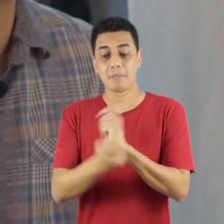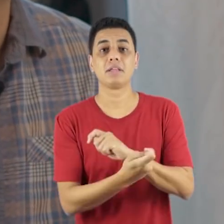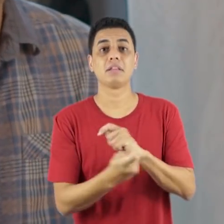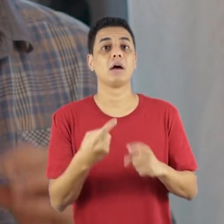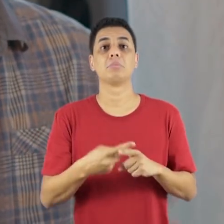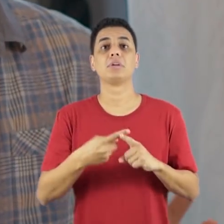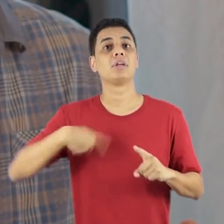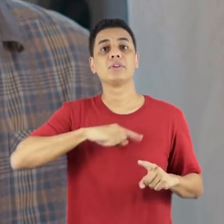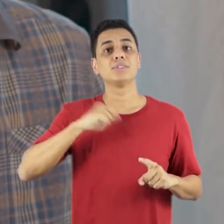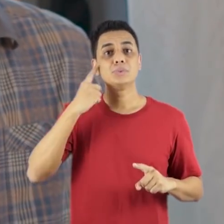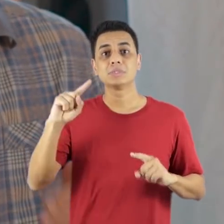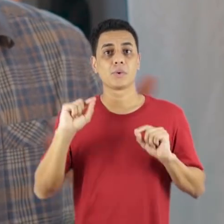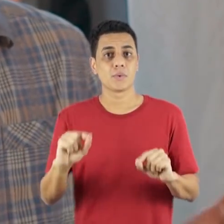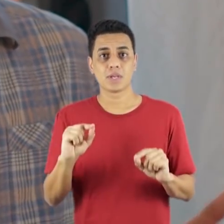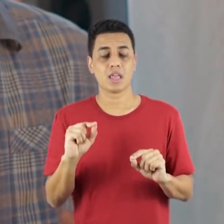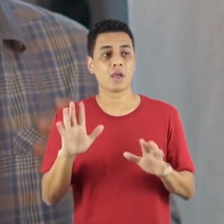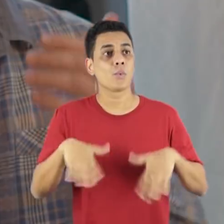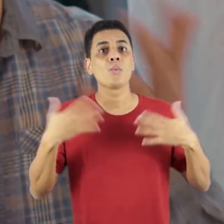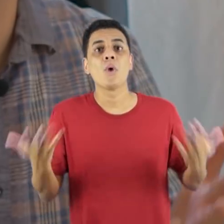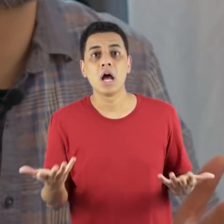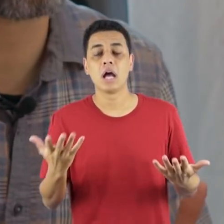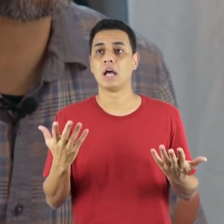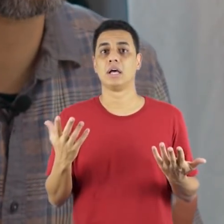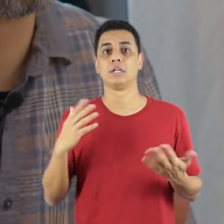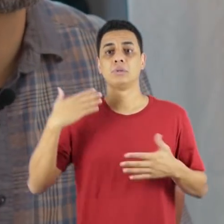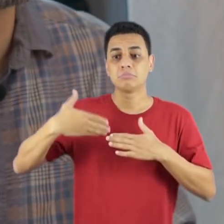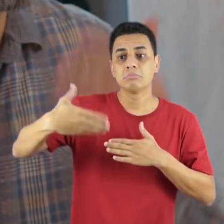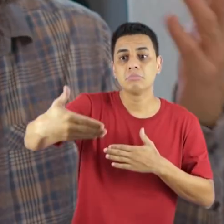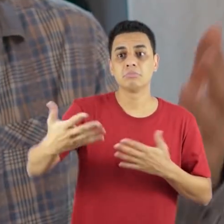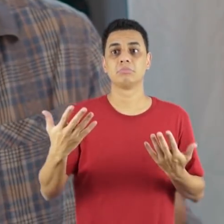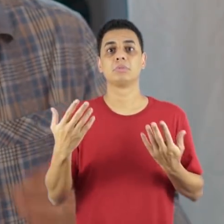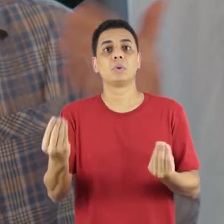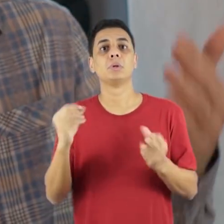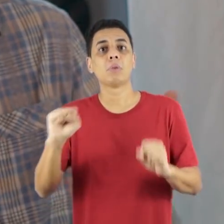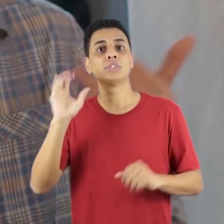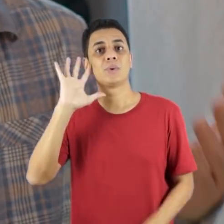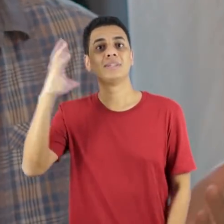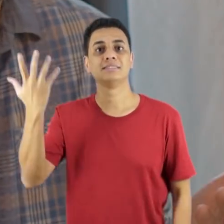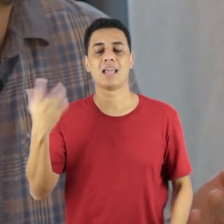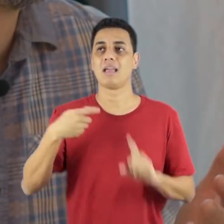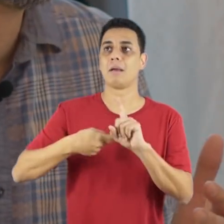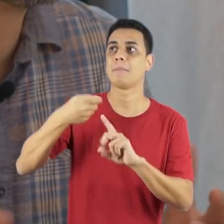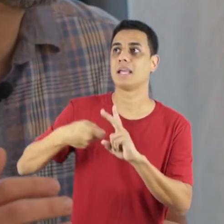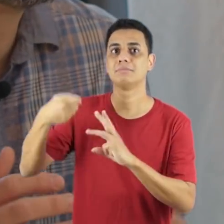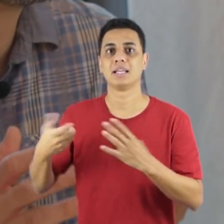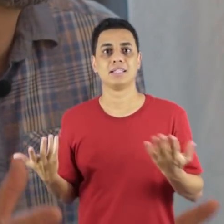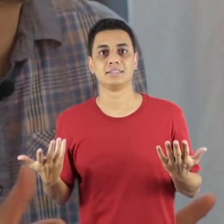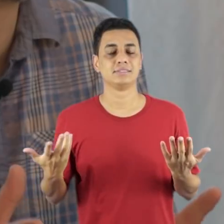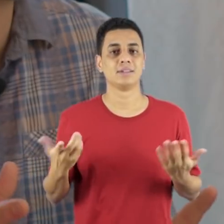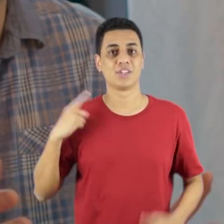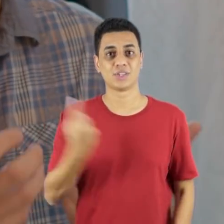nenhuma ideia, nenhum palpite do que e quando irá acontecer nos próximos dias, semanas ou meses. Nós